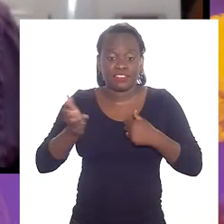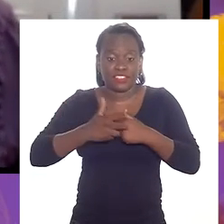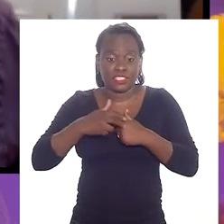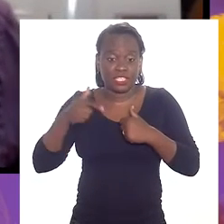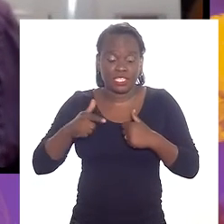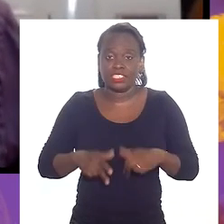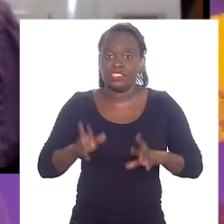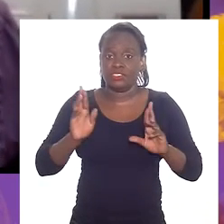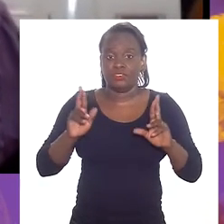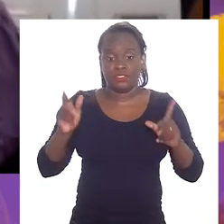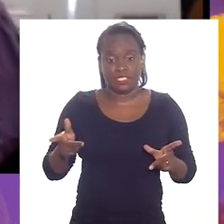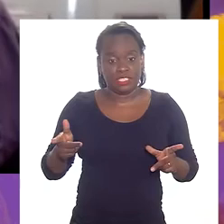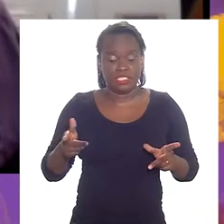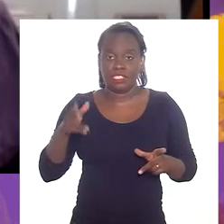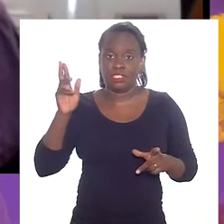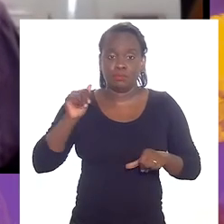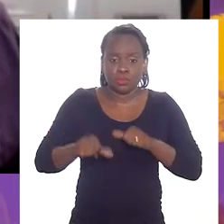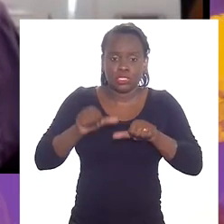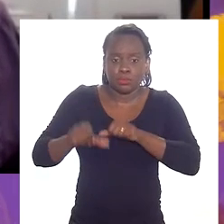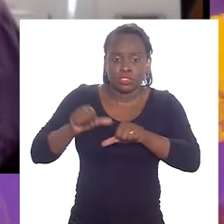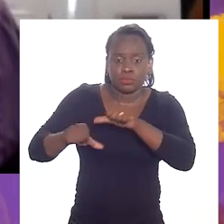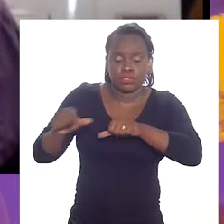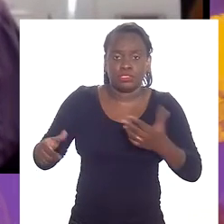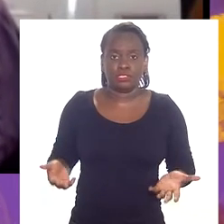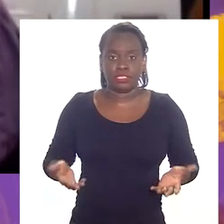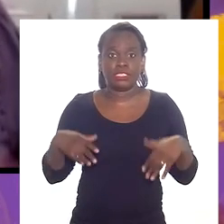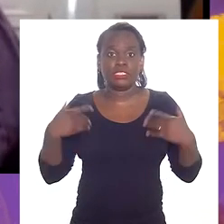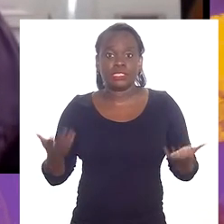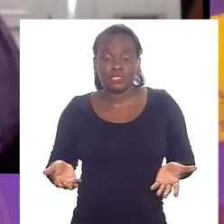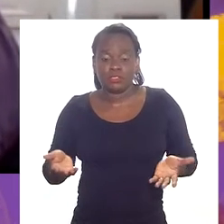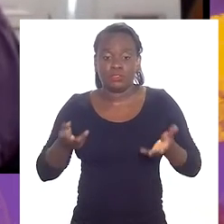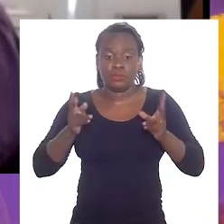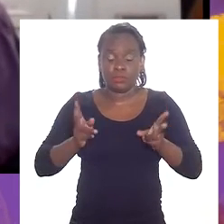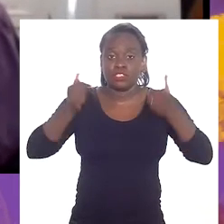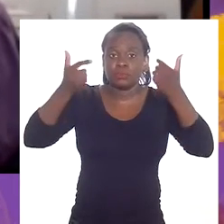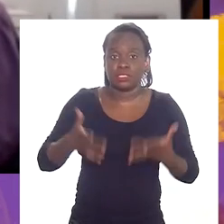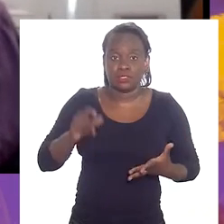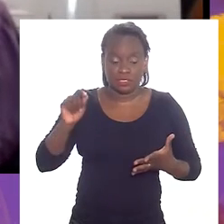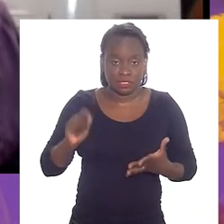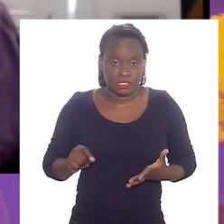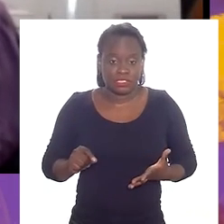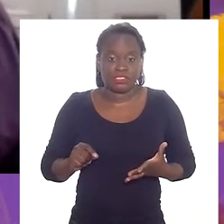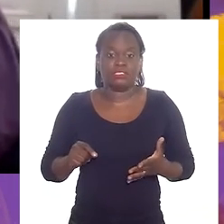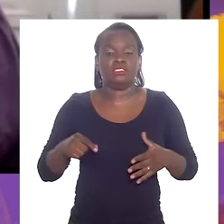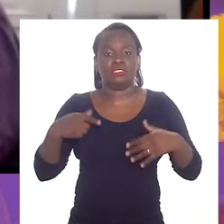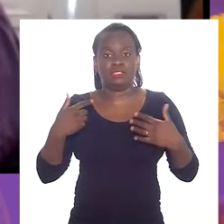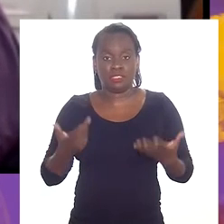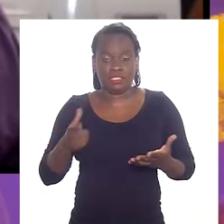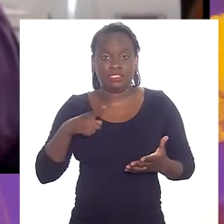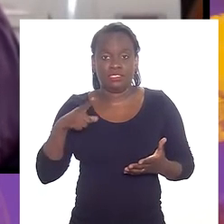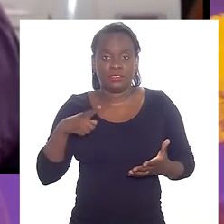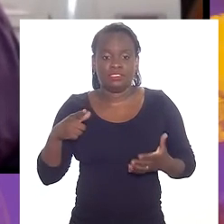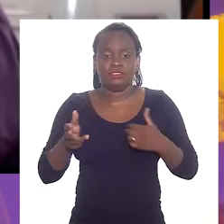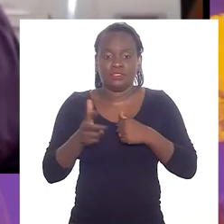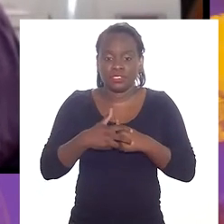este vírus Ele é 1,5 tá sofrendo muito ações então de Kefir nós somos cartão antes de ouvir o